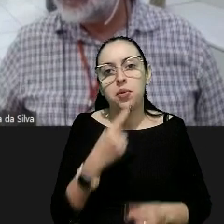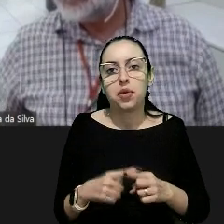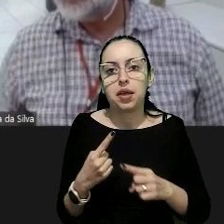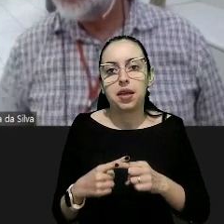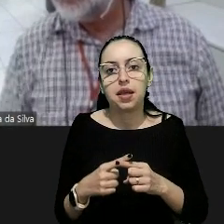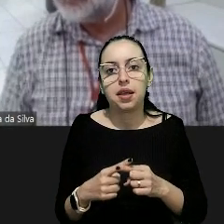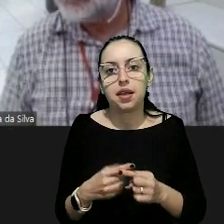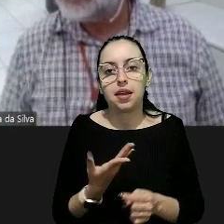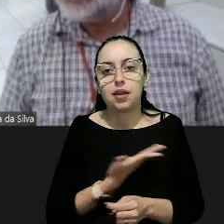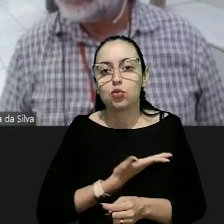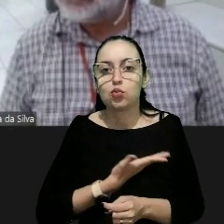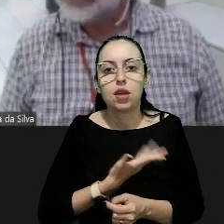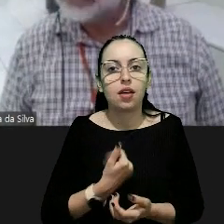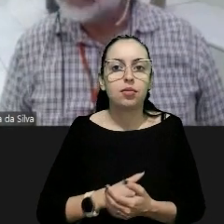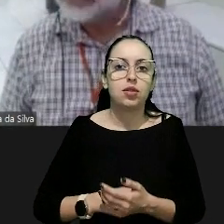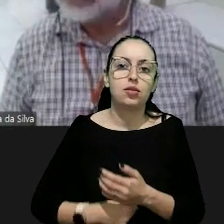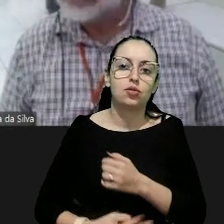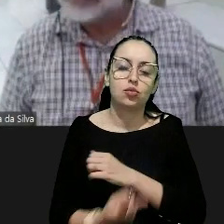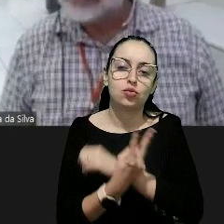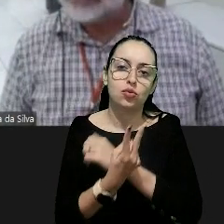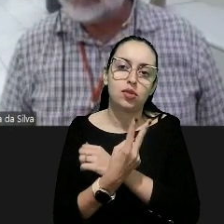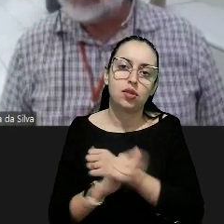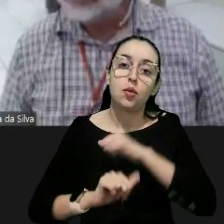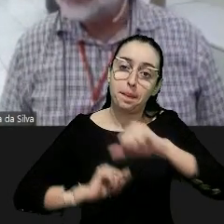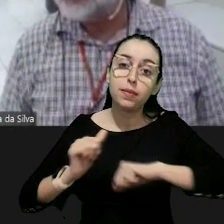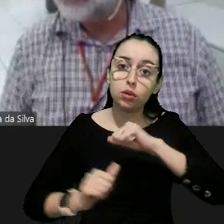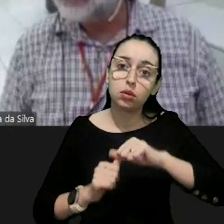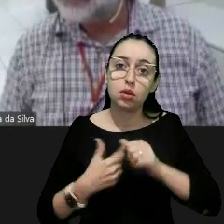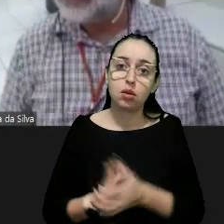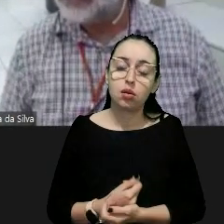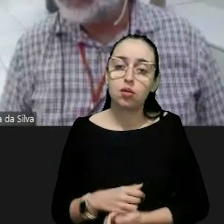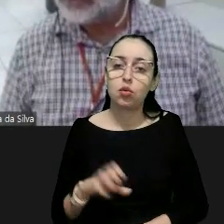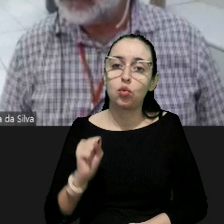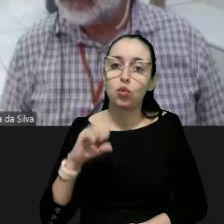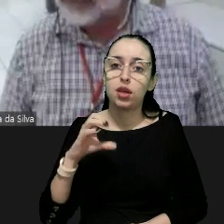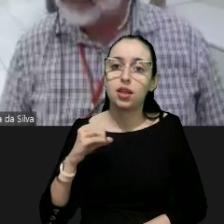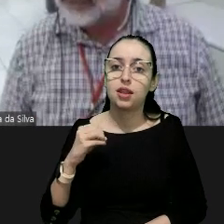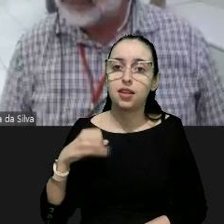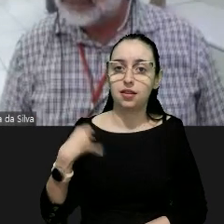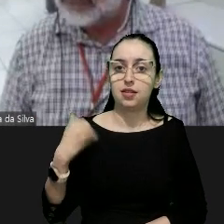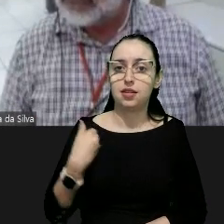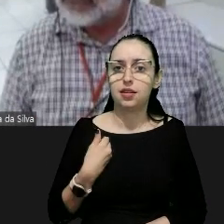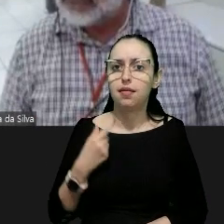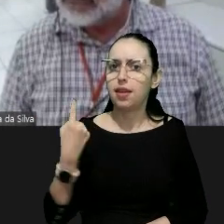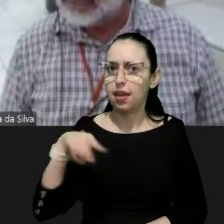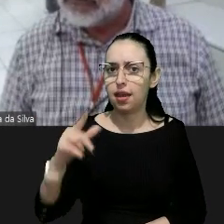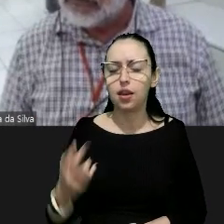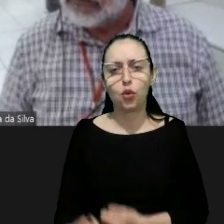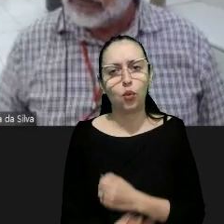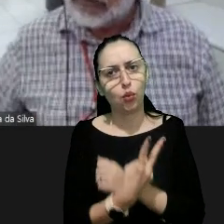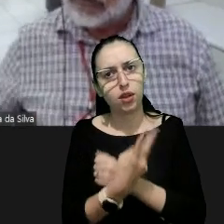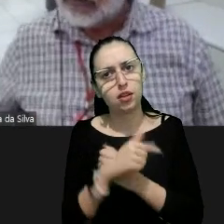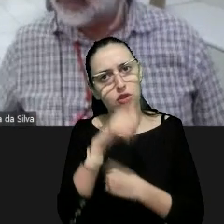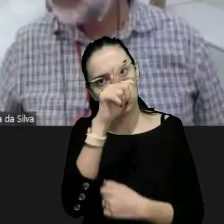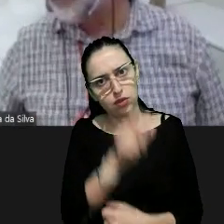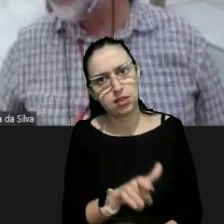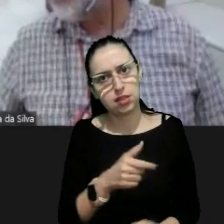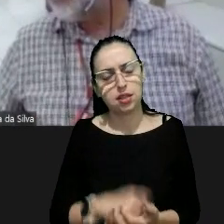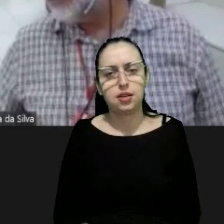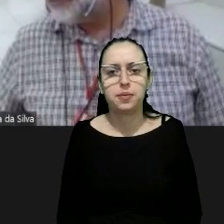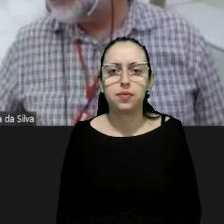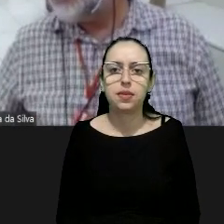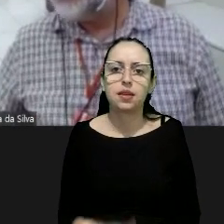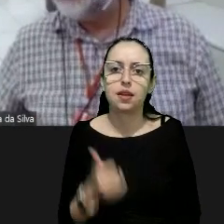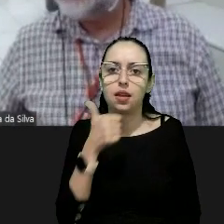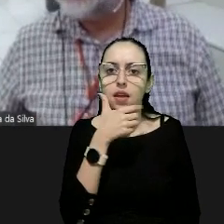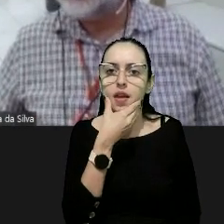sabem disso, porque eles cuidam de mim. Inverte a situação. Ele está com 80, ele que tem que cuidar